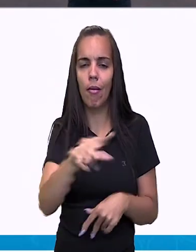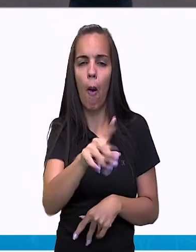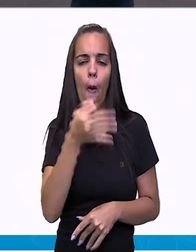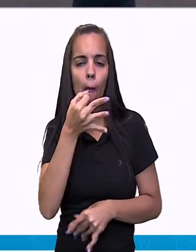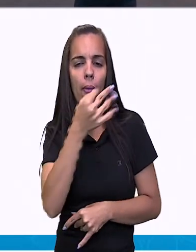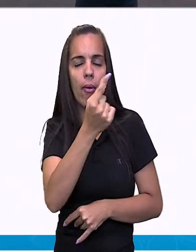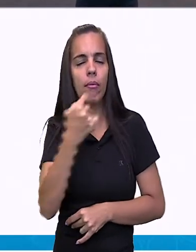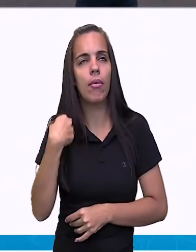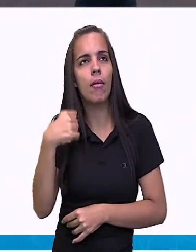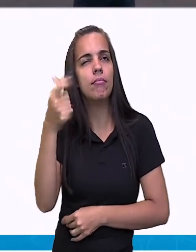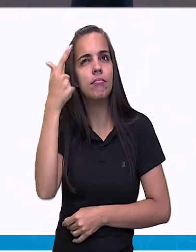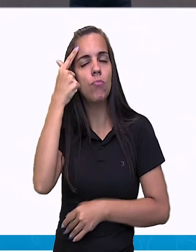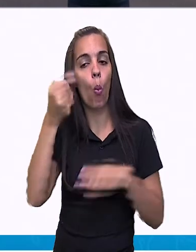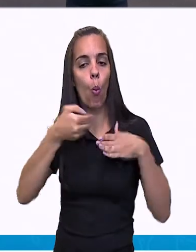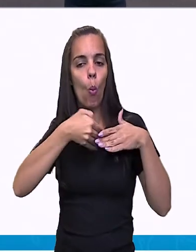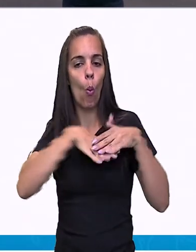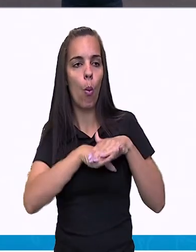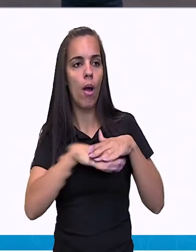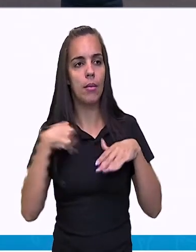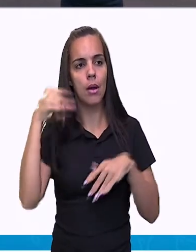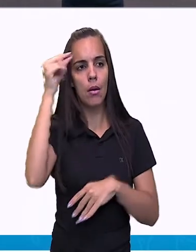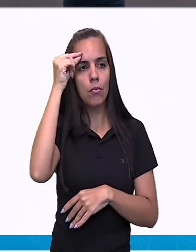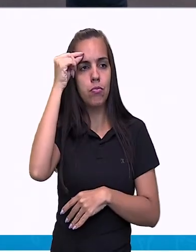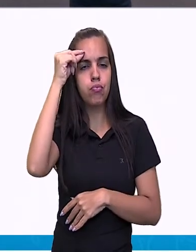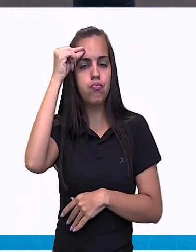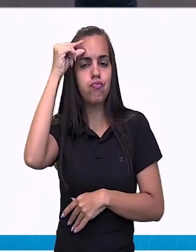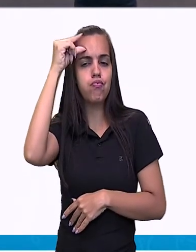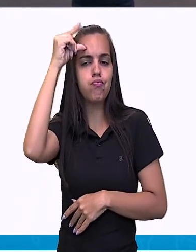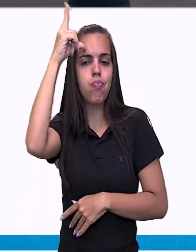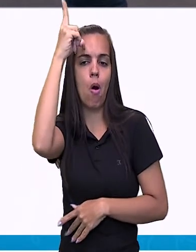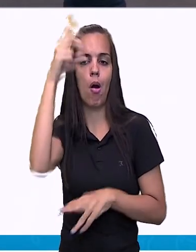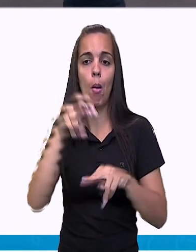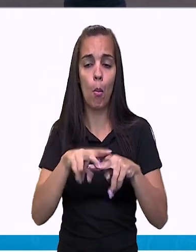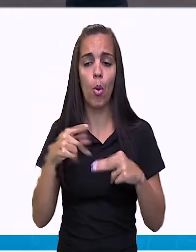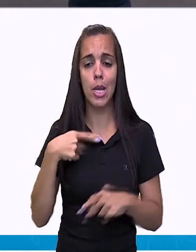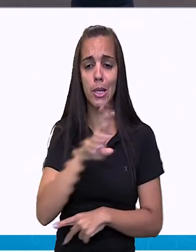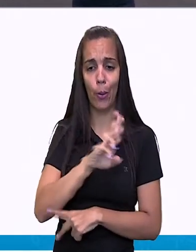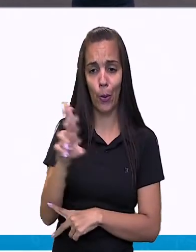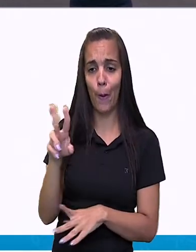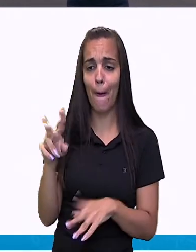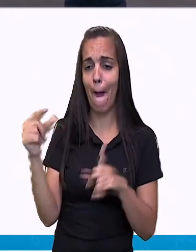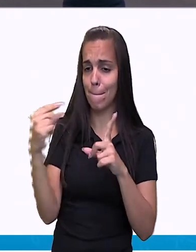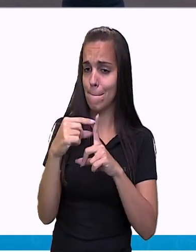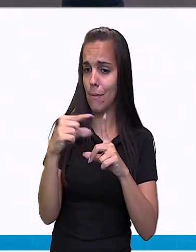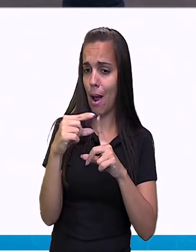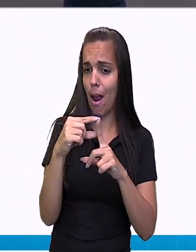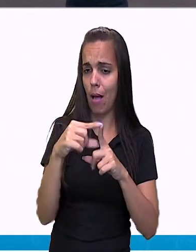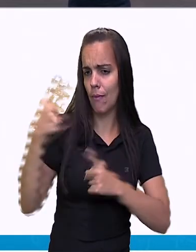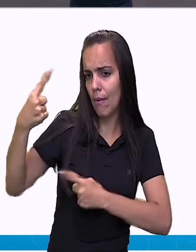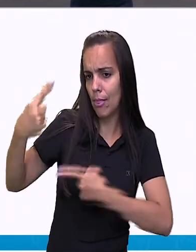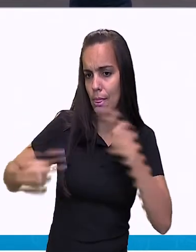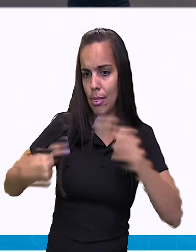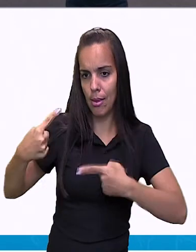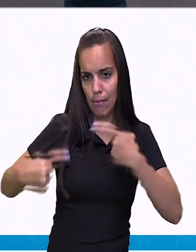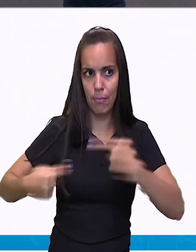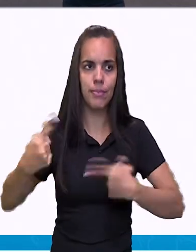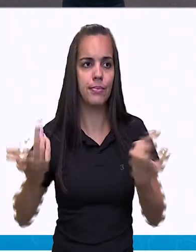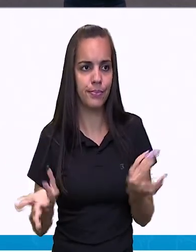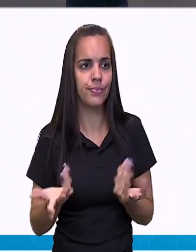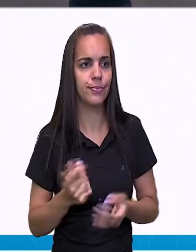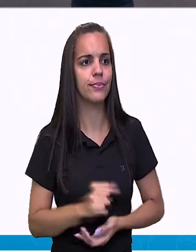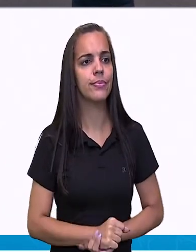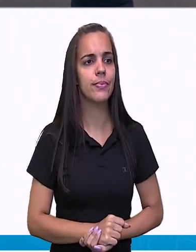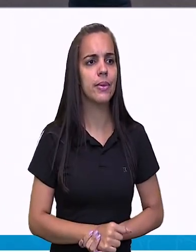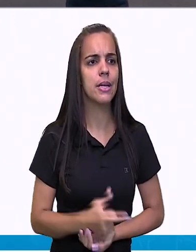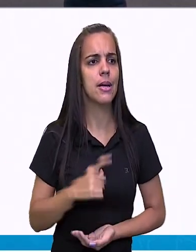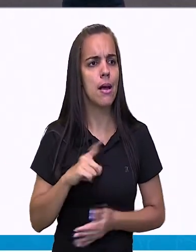sua cidadania. Olha lá, então, ó, debate, né? Essa imagem remete aí à nossa bandeira, não é mesmo? E juntos,